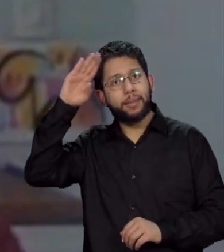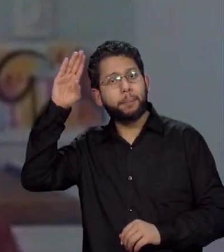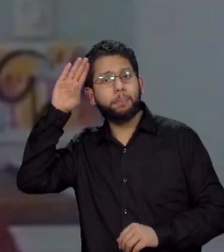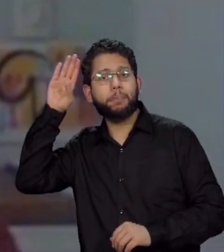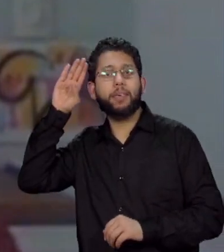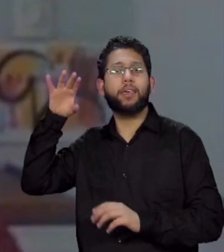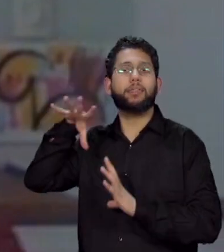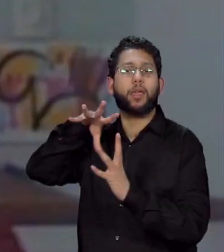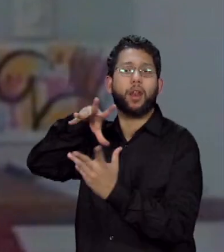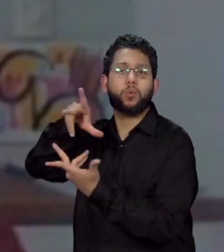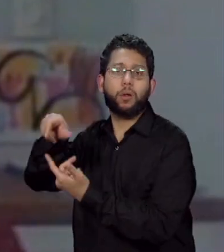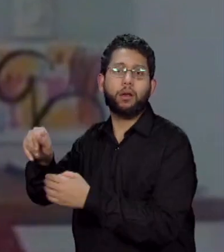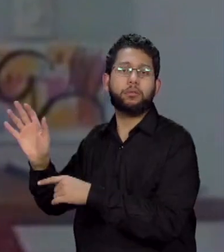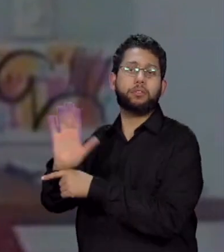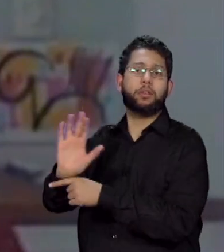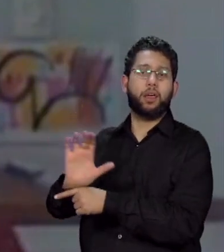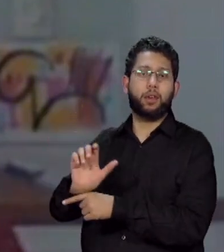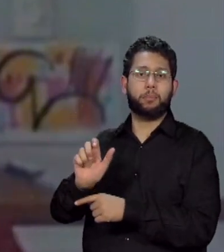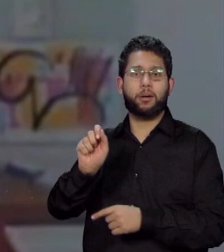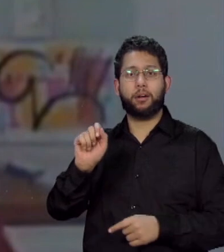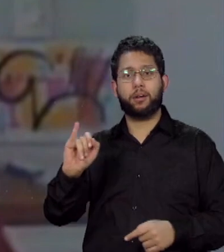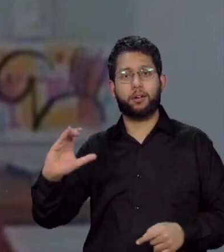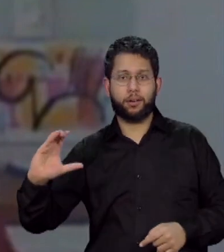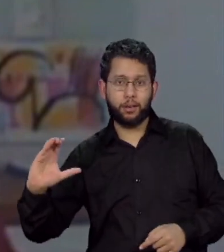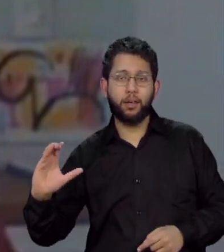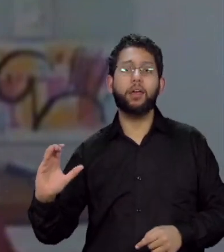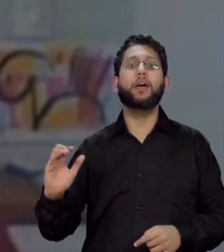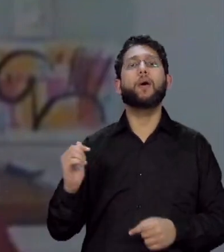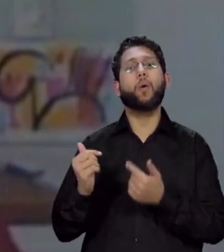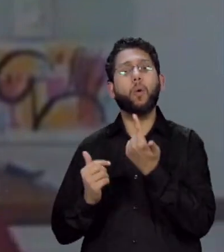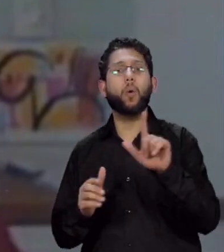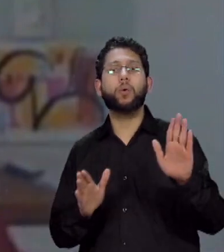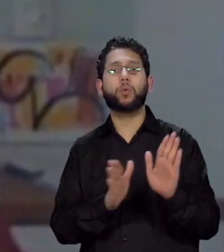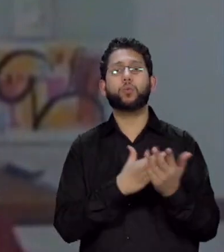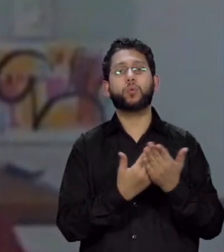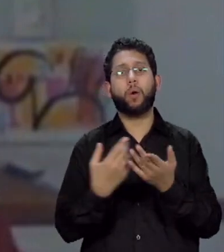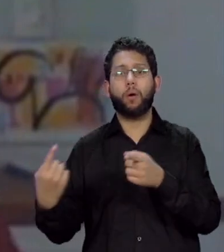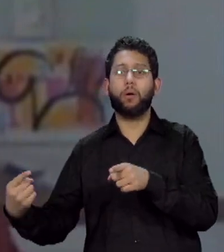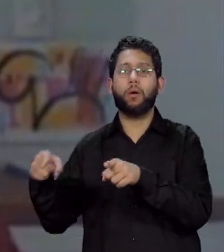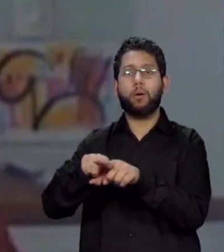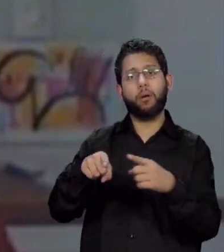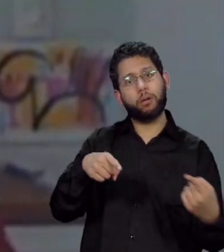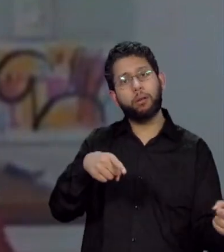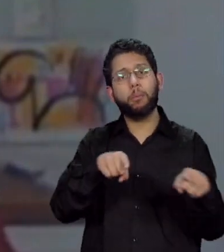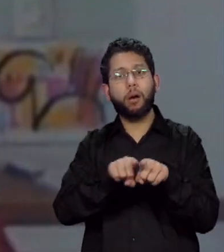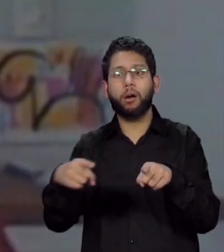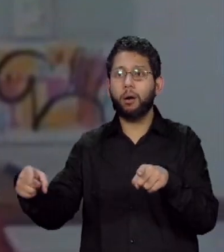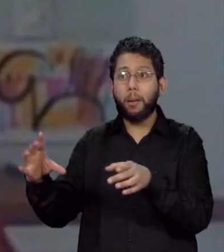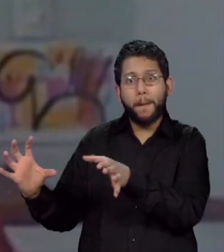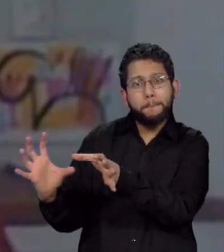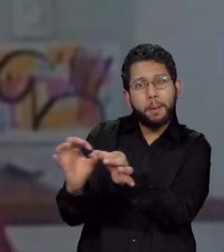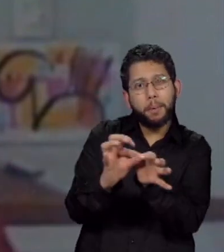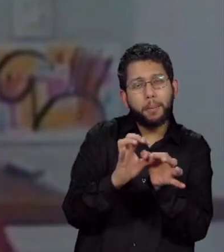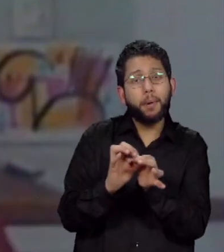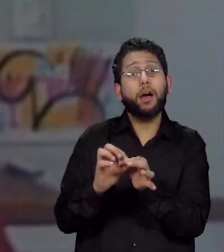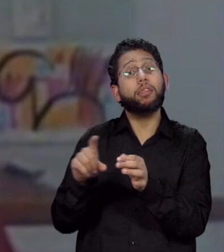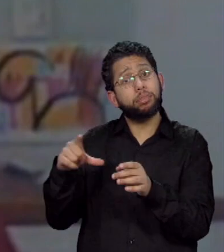de Cinema e outras escolas que têm cursos livres